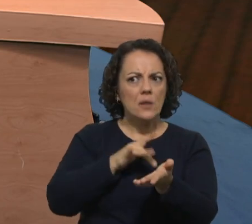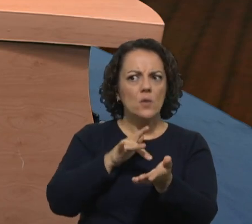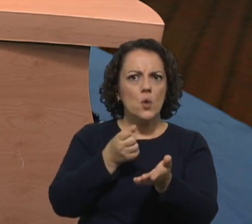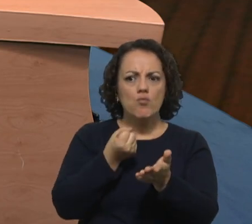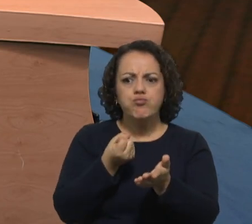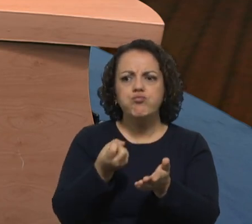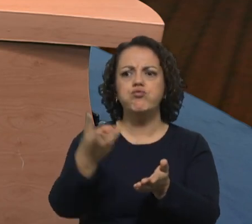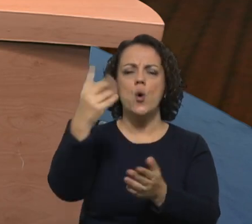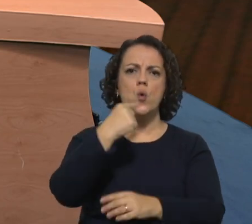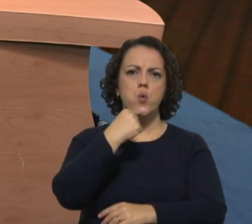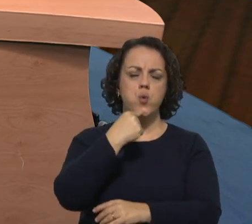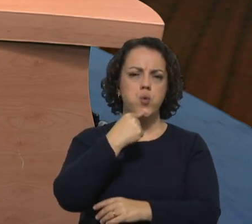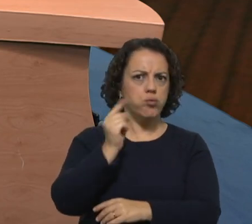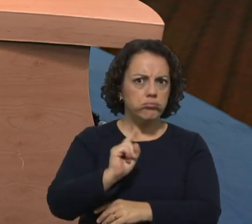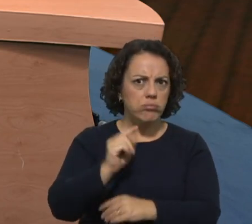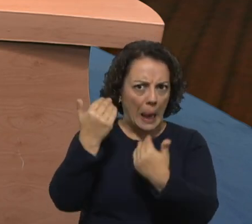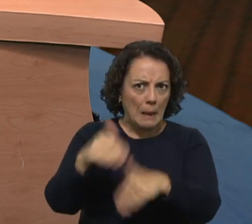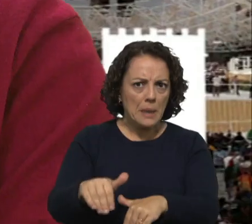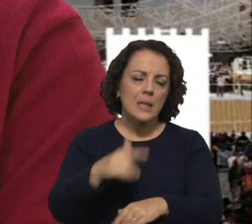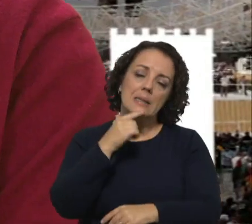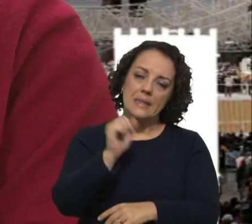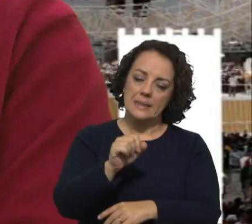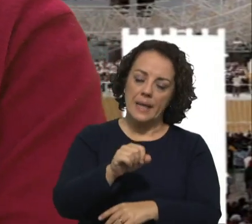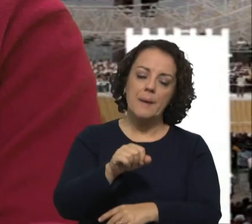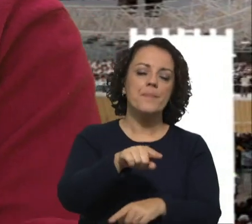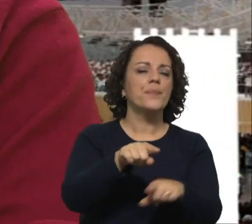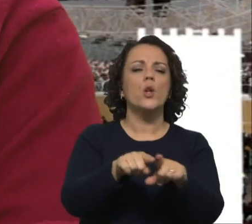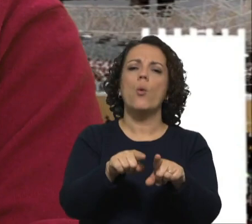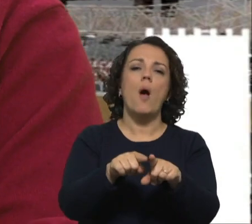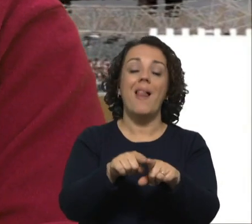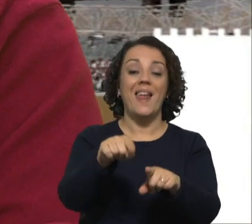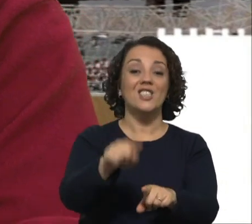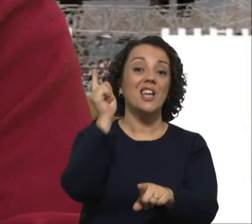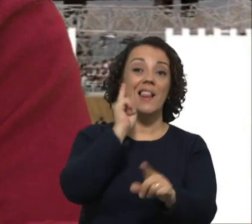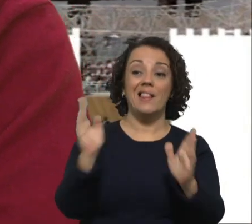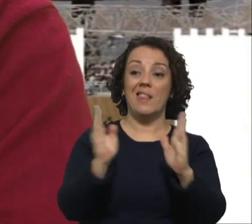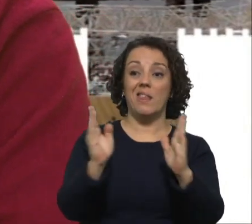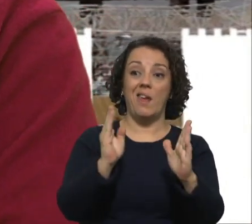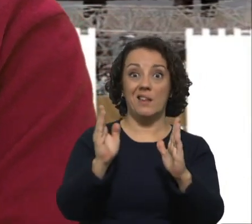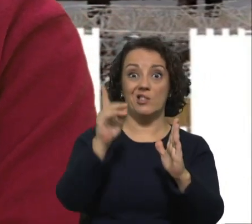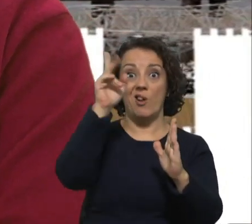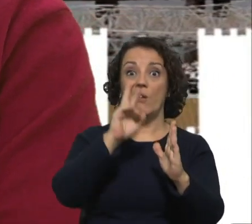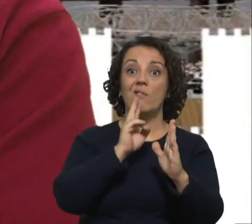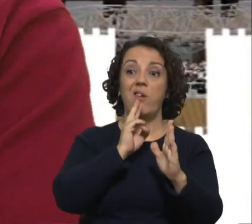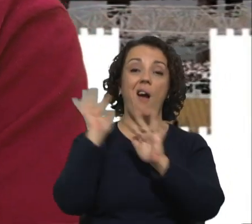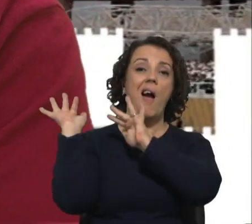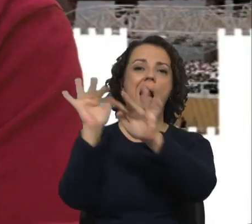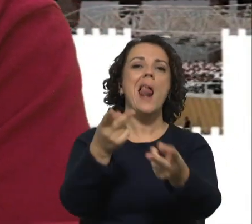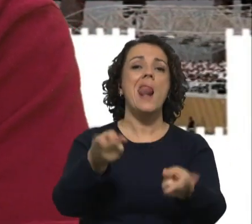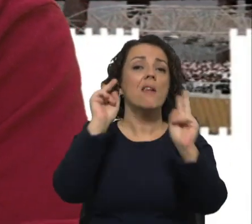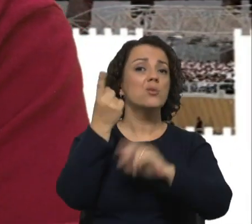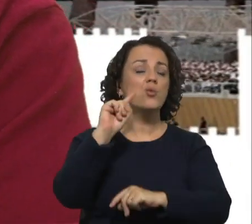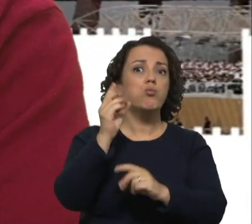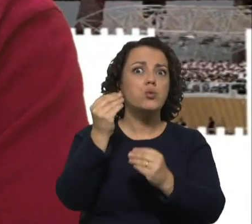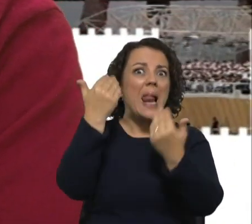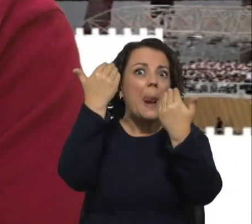Sim, eu quis tornar esta edição também, tal como o acesso ao santuário naqueles dias teve que ser muito limitado e muito exclusivo, nós também quisemos que